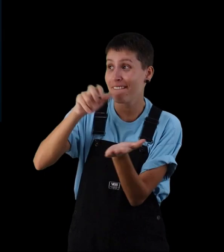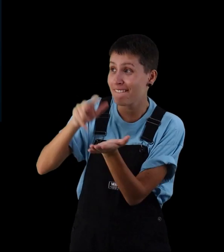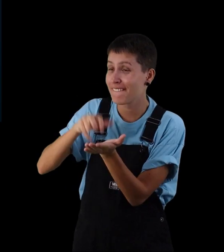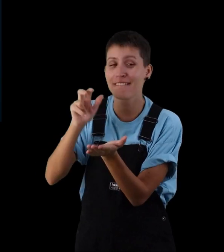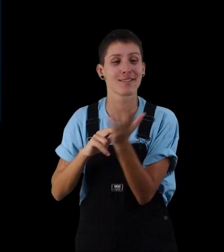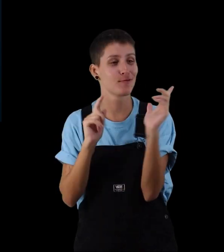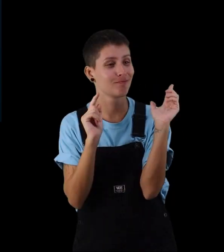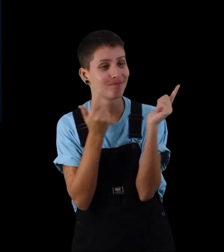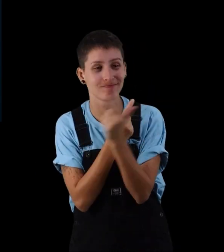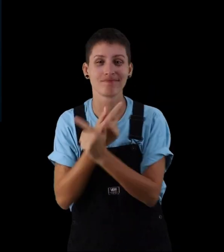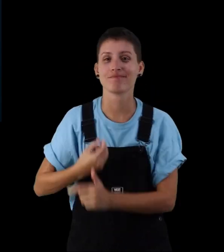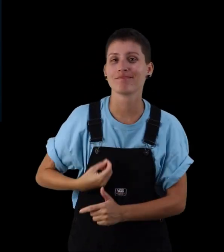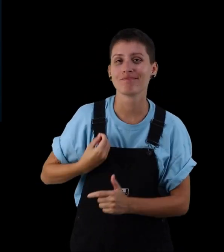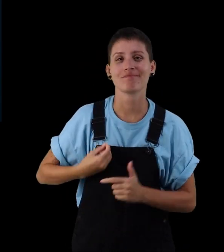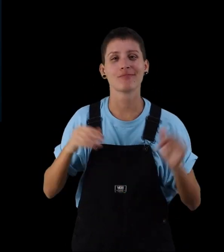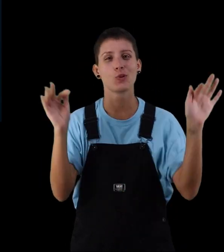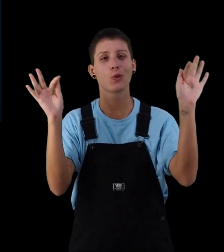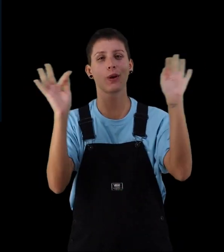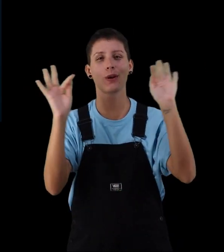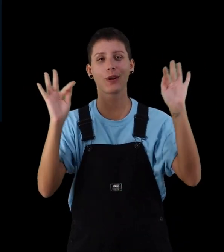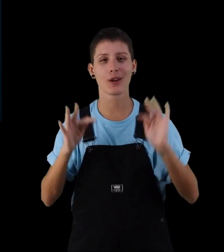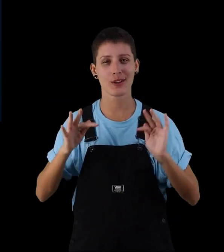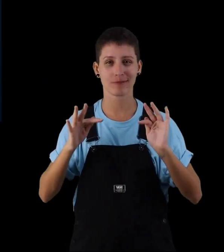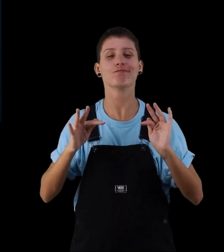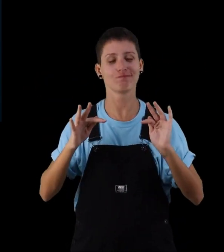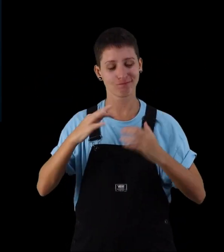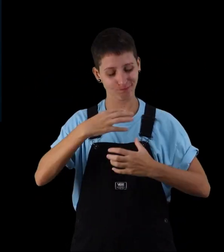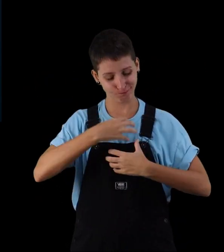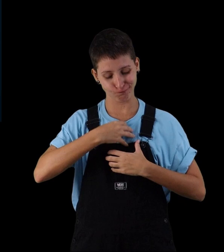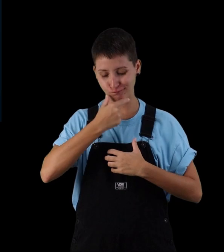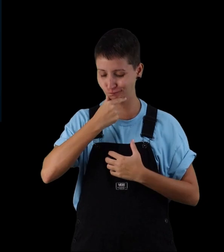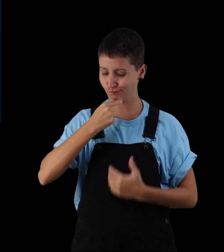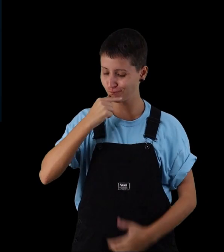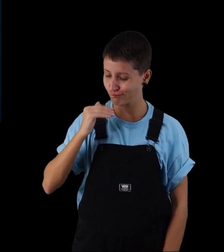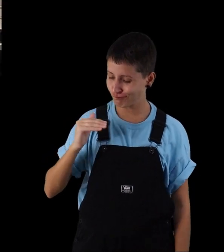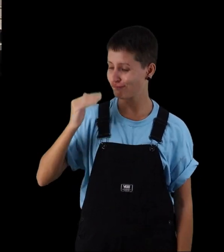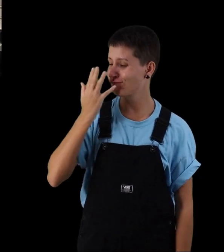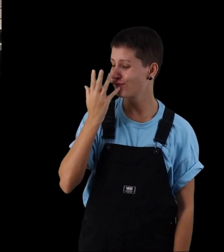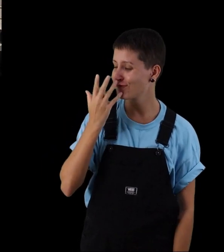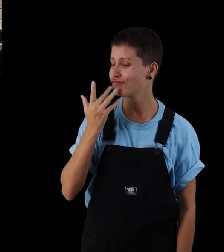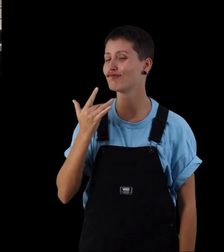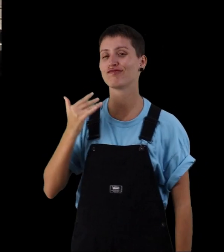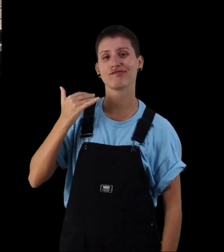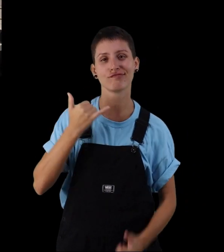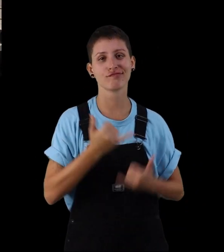lá, pulava. Vivia alegrias na sua meninice sonhada.